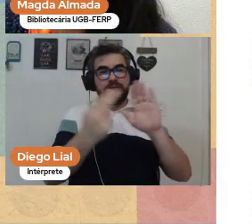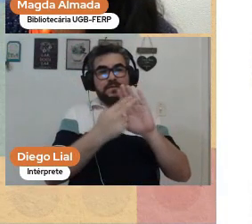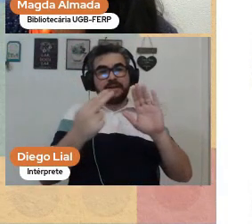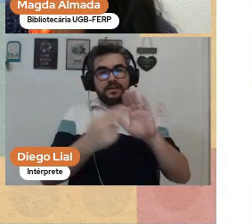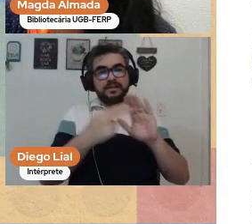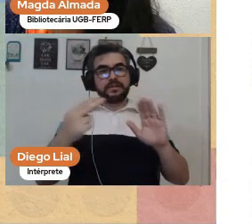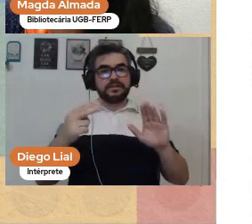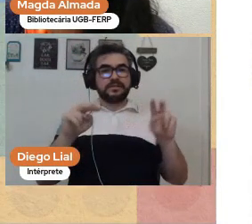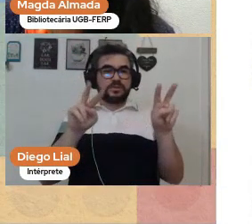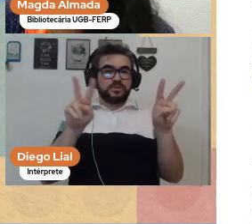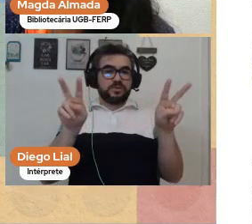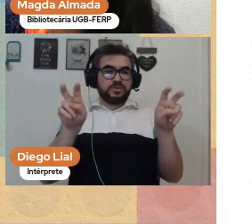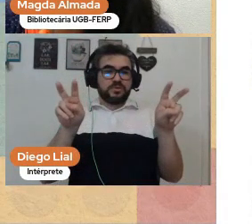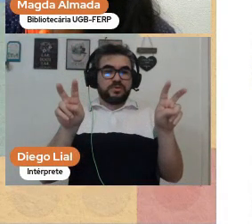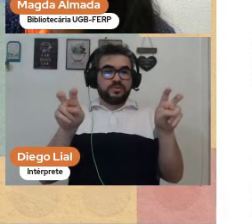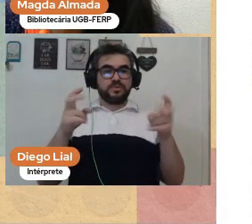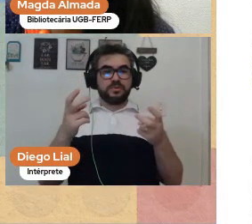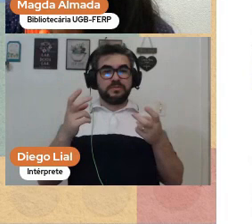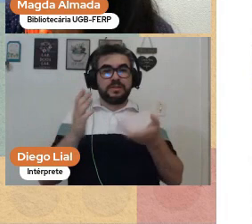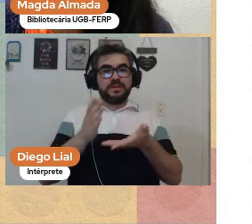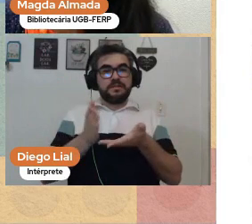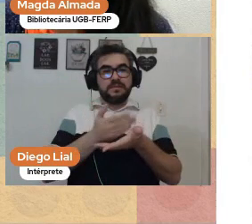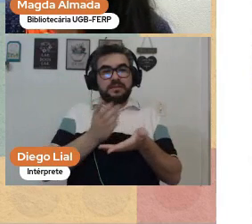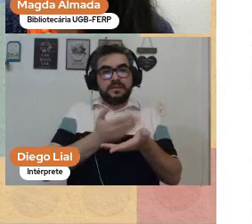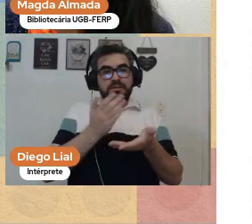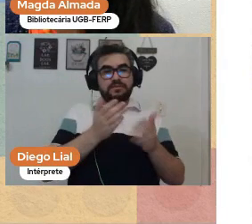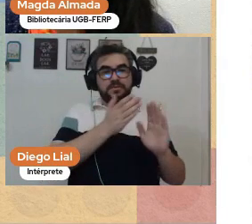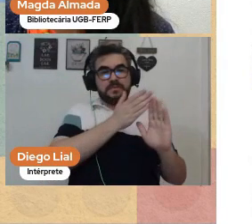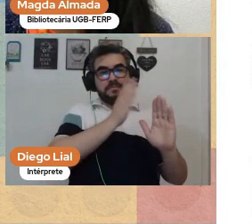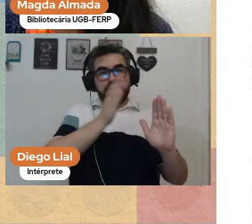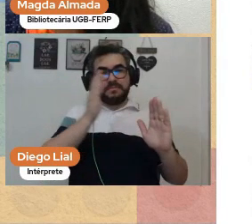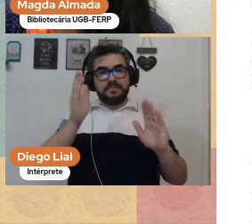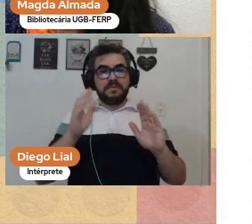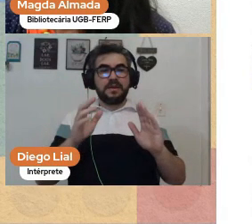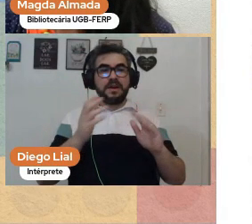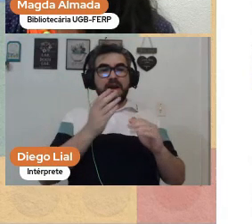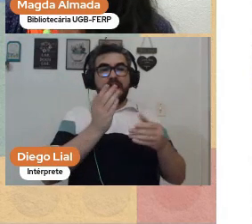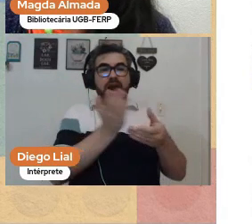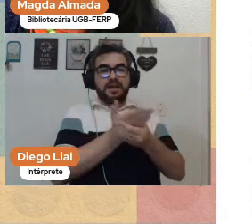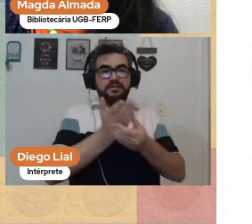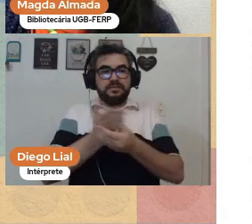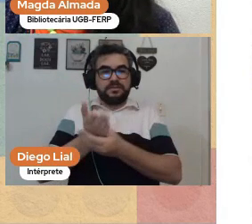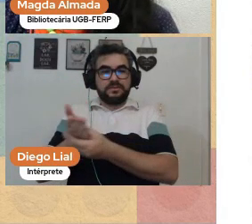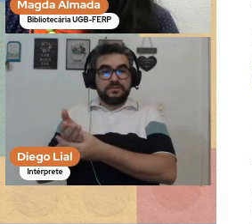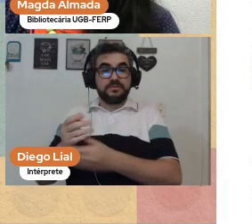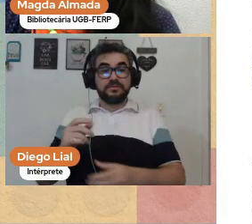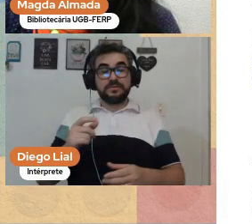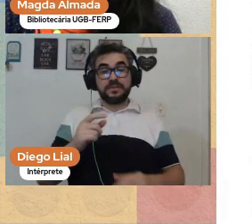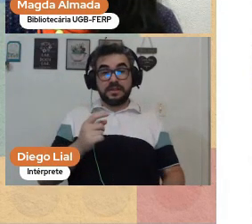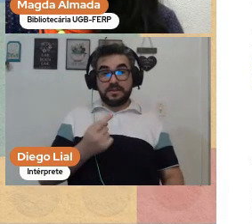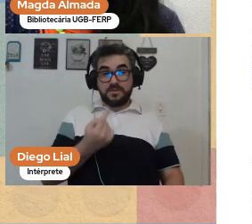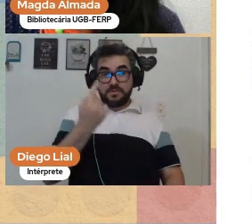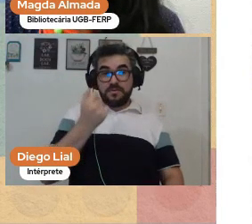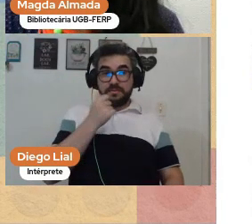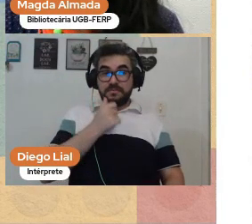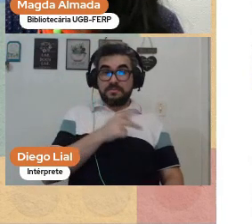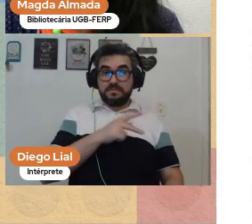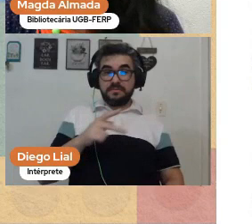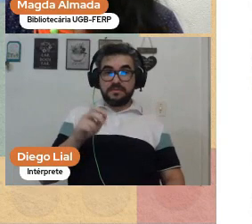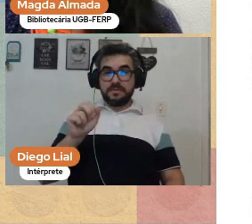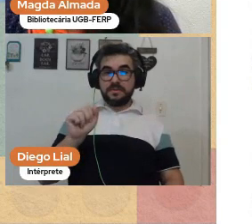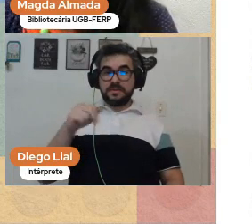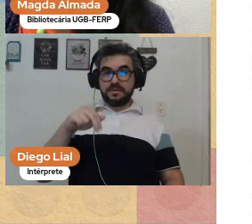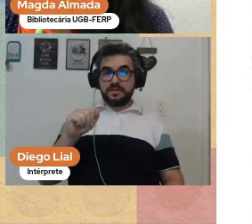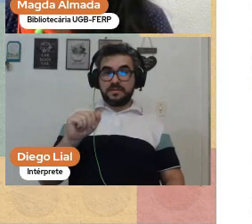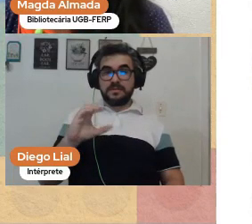da Unirio. É um livro muito, muito importante para a área, porque lá tem um capítulo, seja para